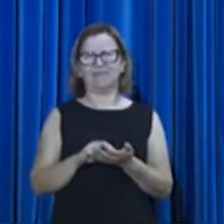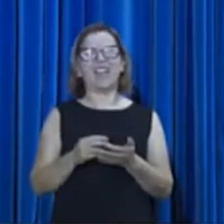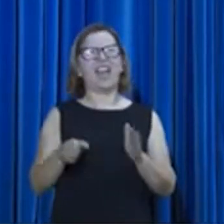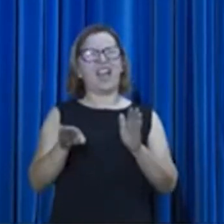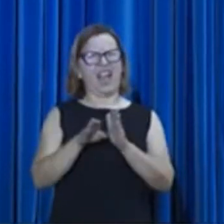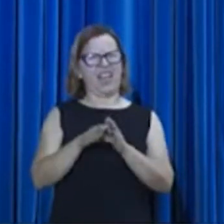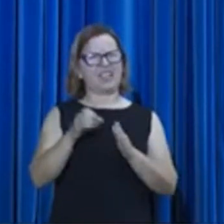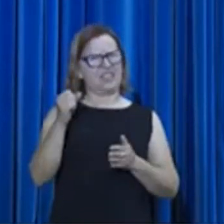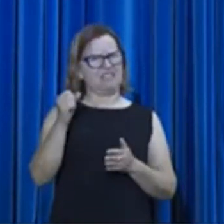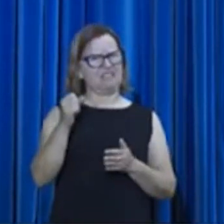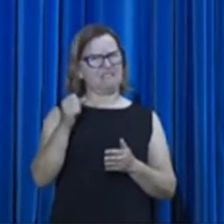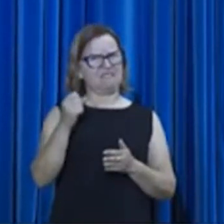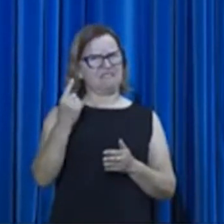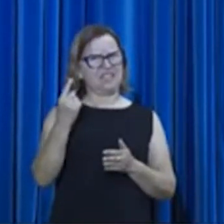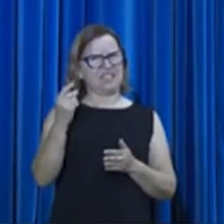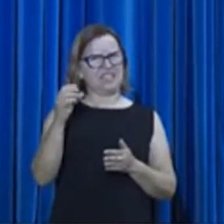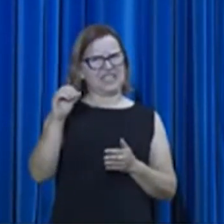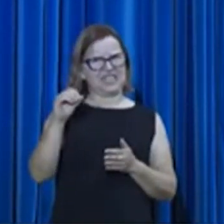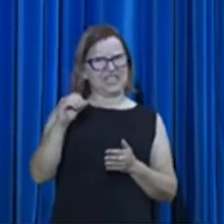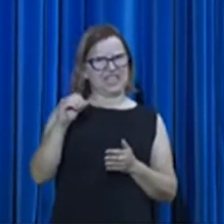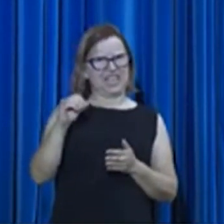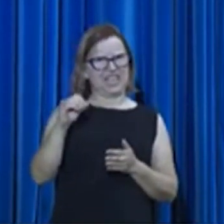às 8h10, 8h30.